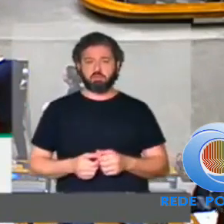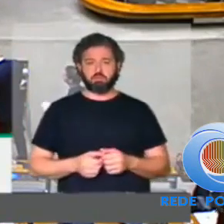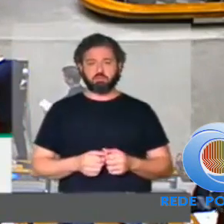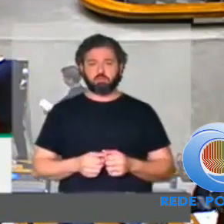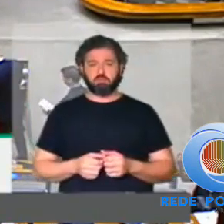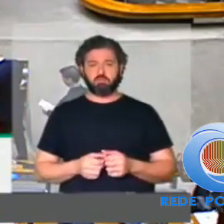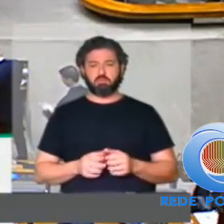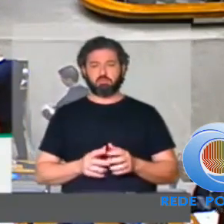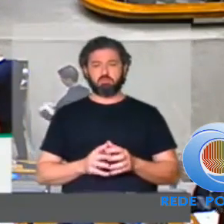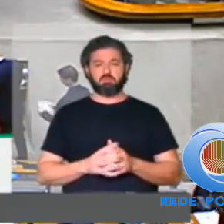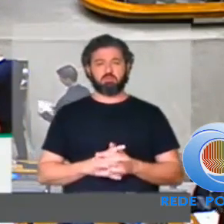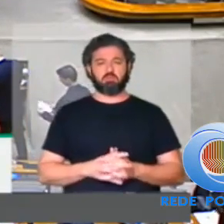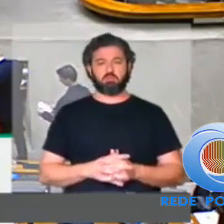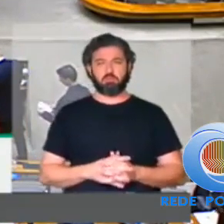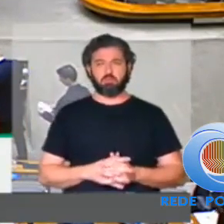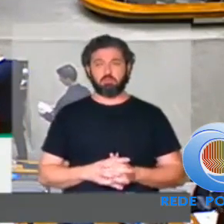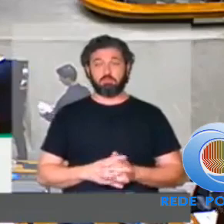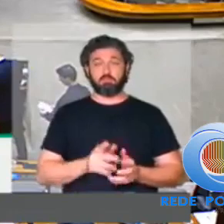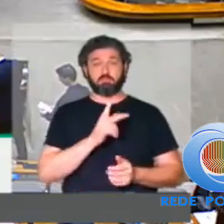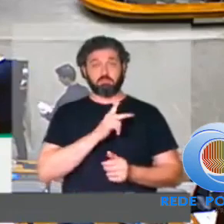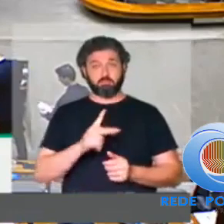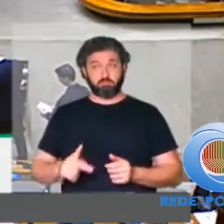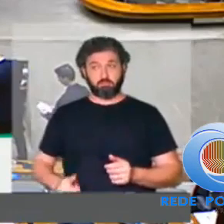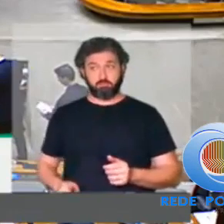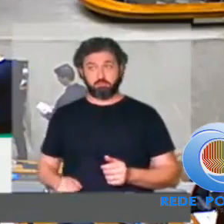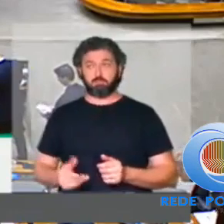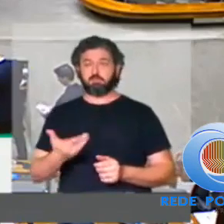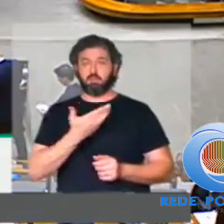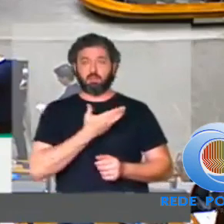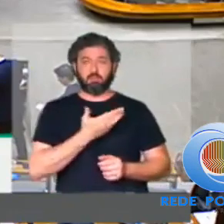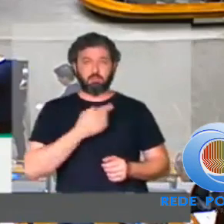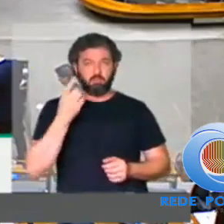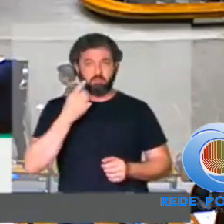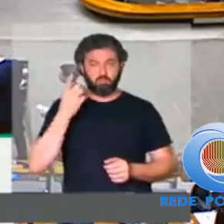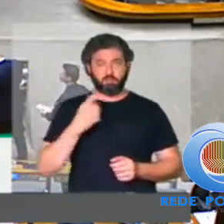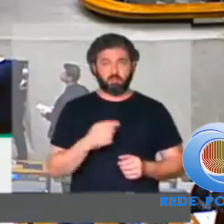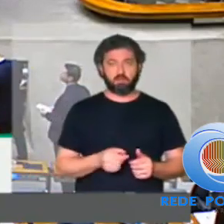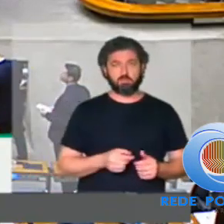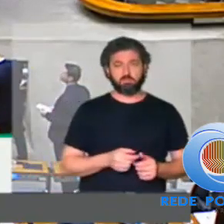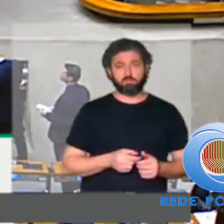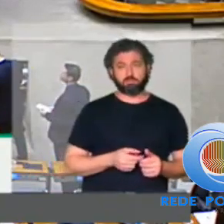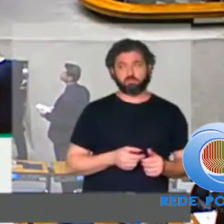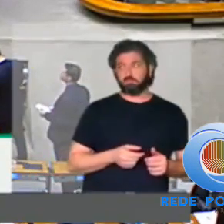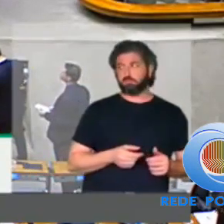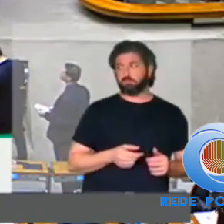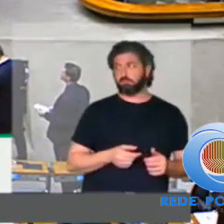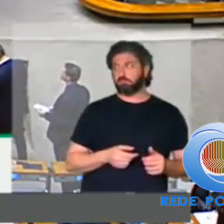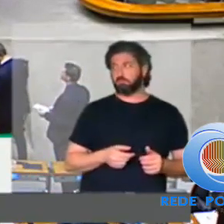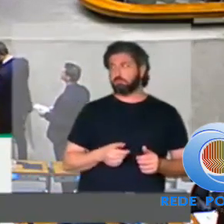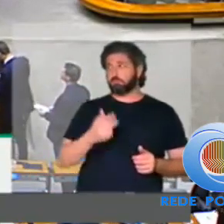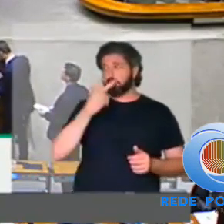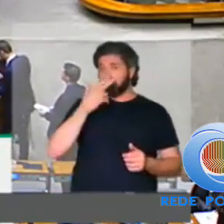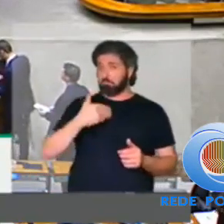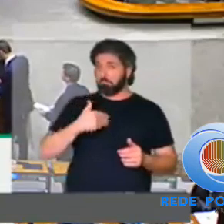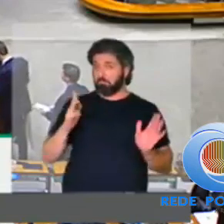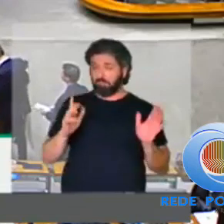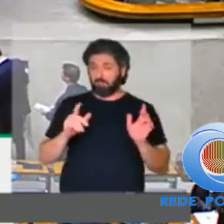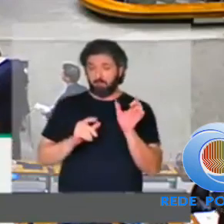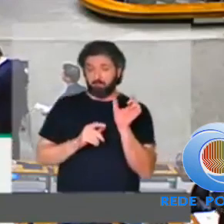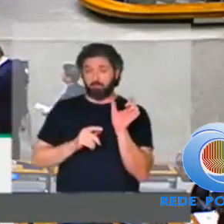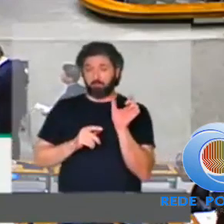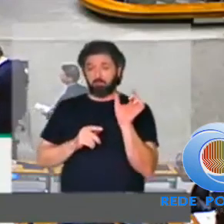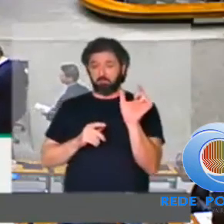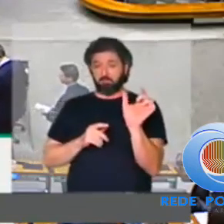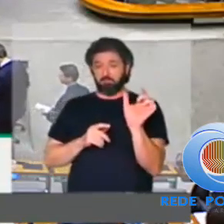Senhor presidente, senhor presidente, colegas parlamentares, então me parece que a